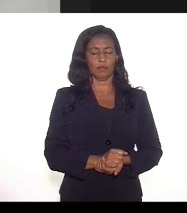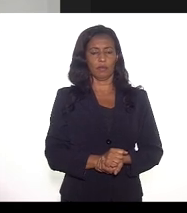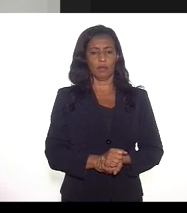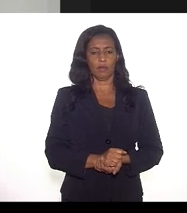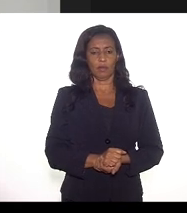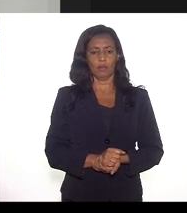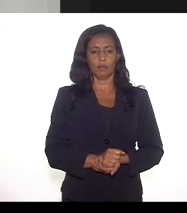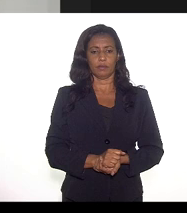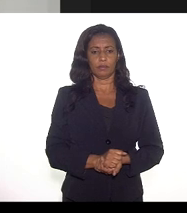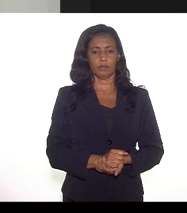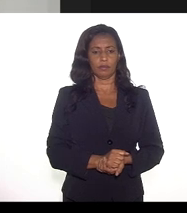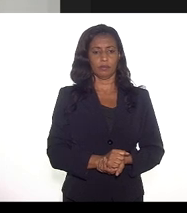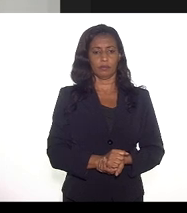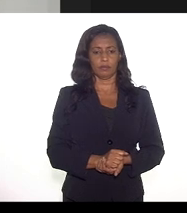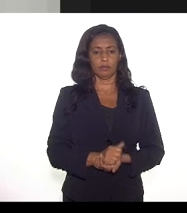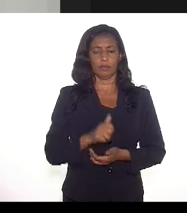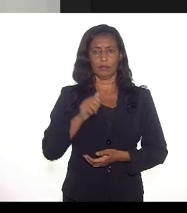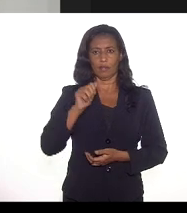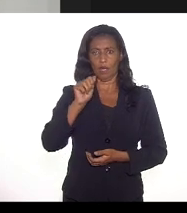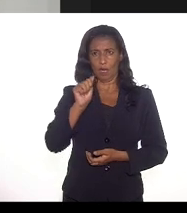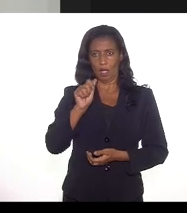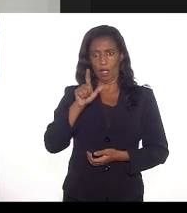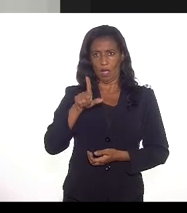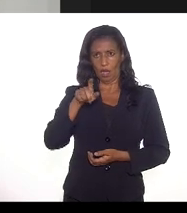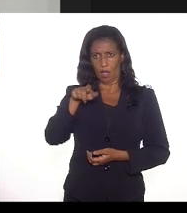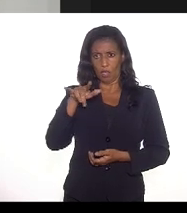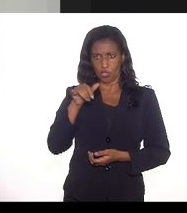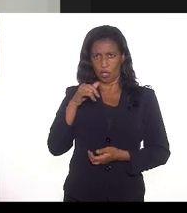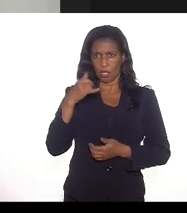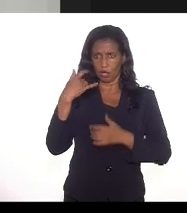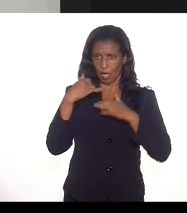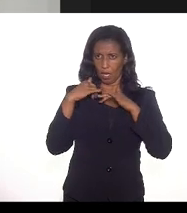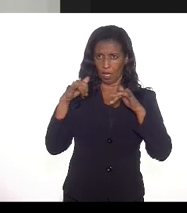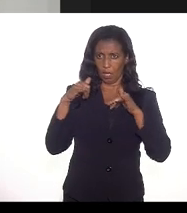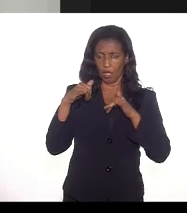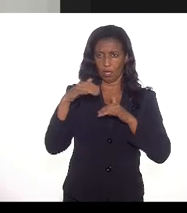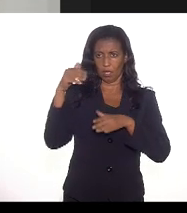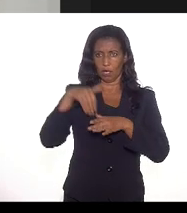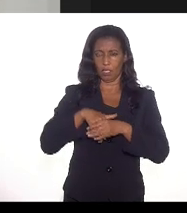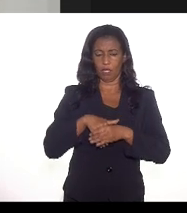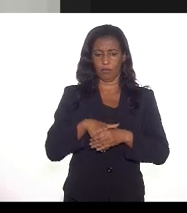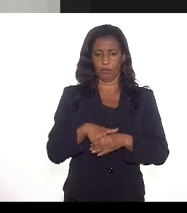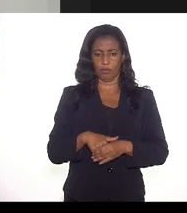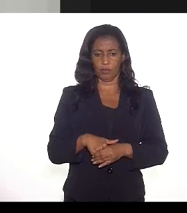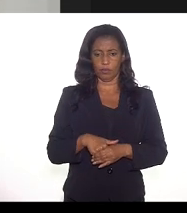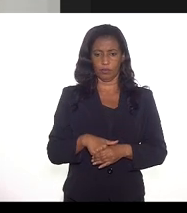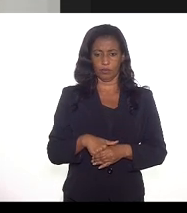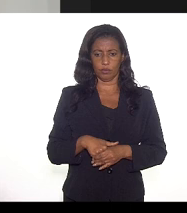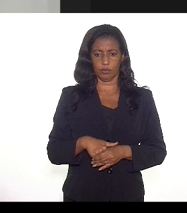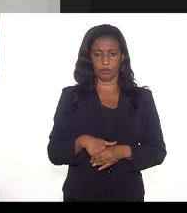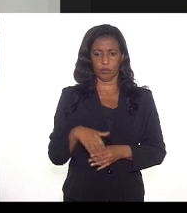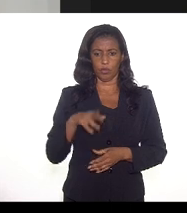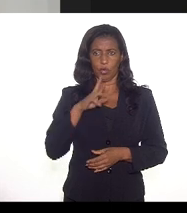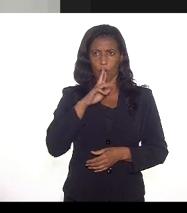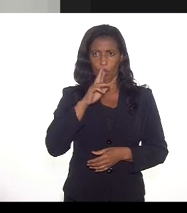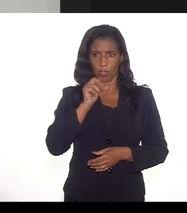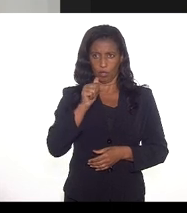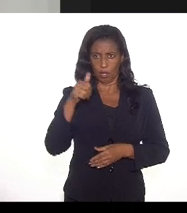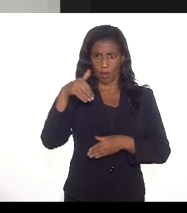favor. O Alexandre Quinoploc quer discutir, quer declarar voto, Alexandre? Eu, presidente. O Rodrigo Amorim quer declarar voto, deputado.